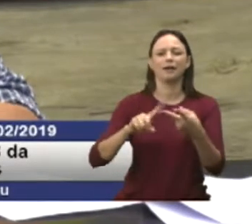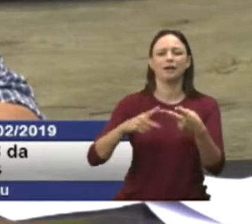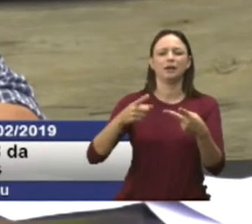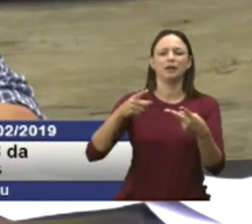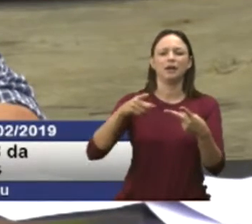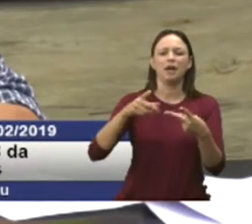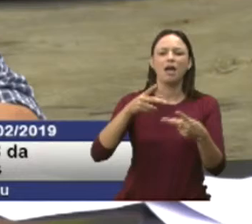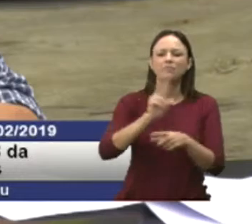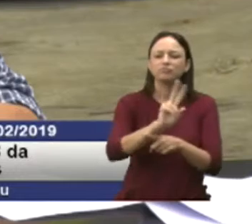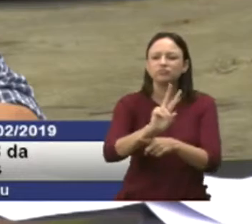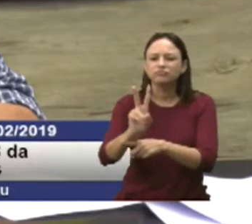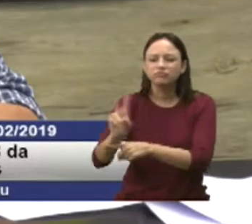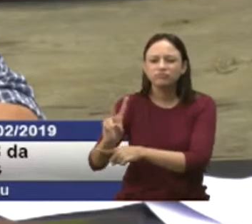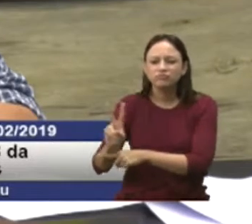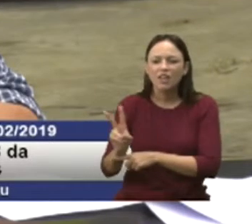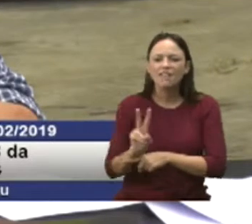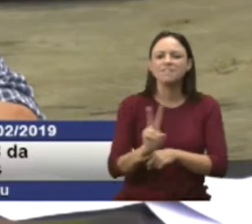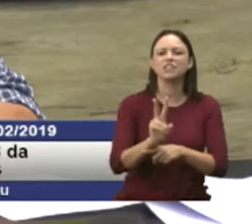vigilância